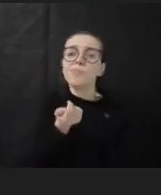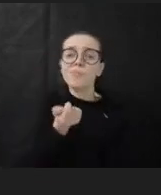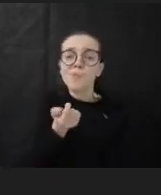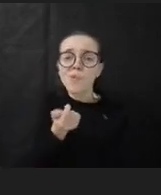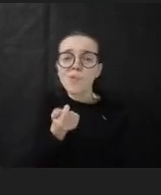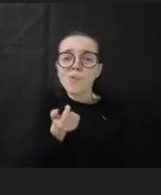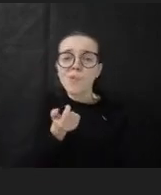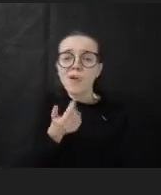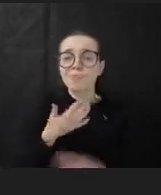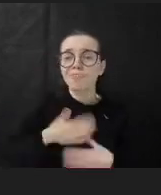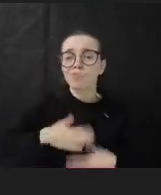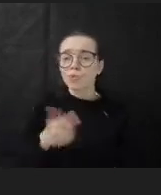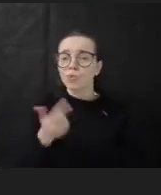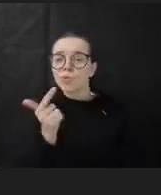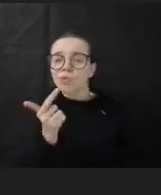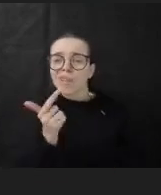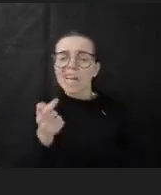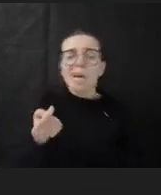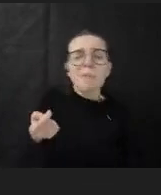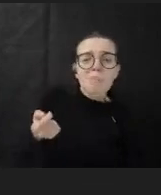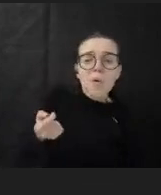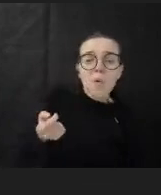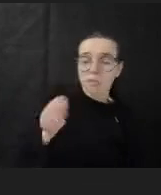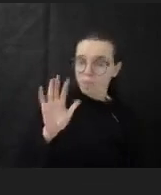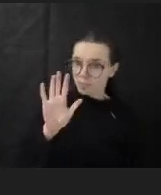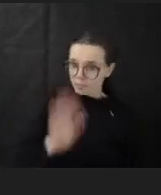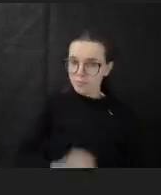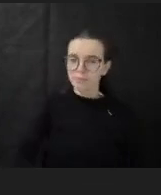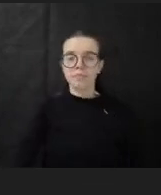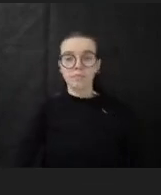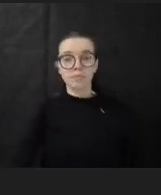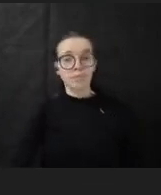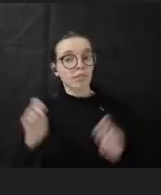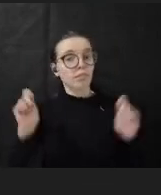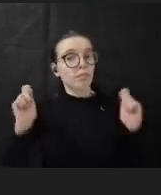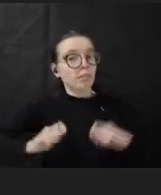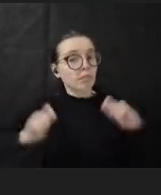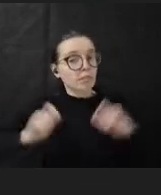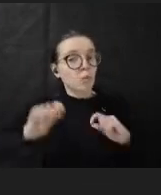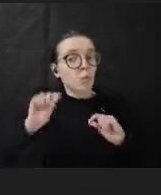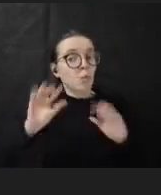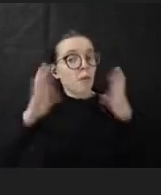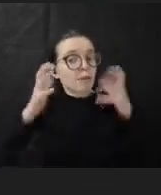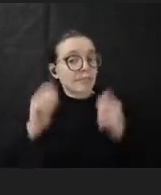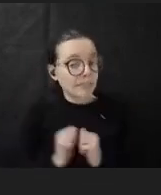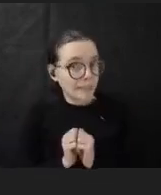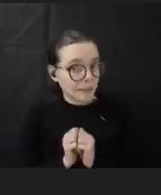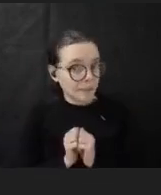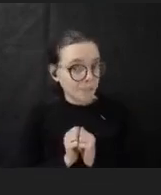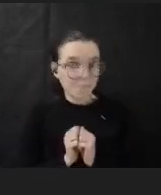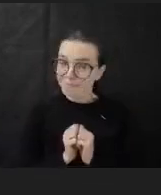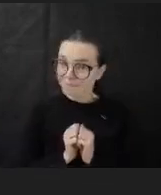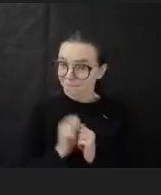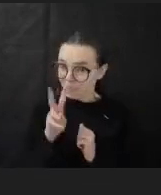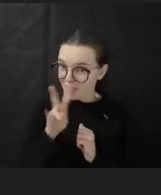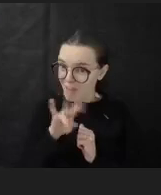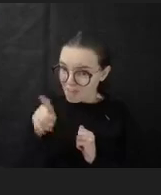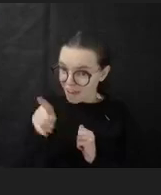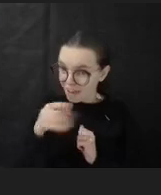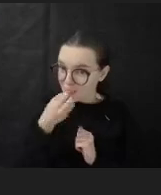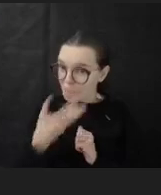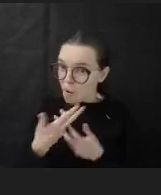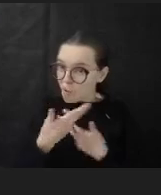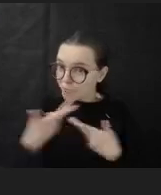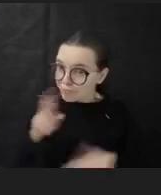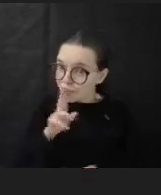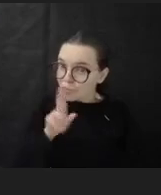descanso. Possíveis hipóteses. E aí? Vai dar bom, vai dar bom, isso vai dar ruim? O